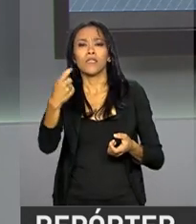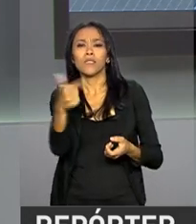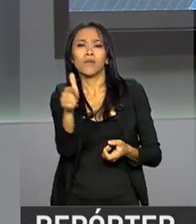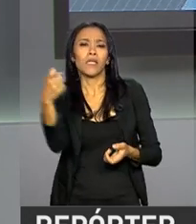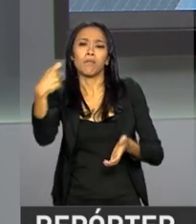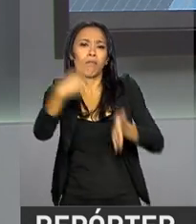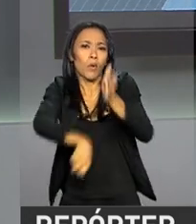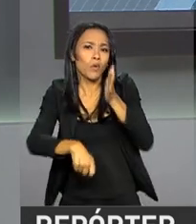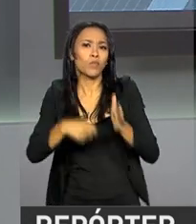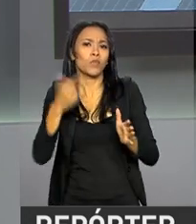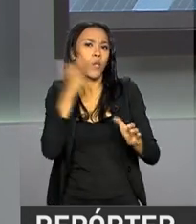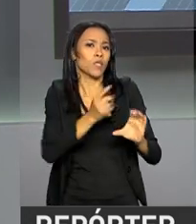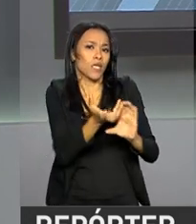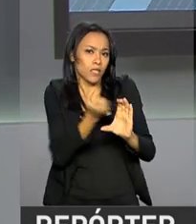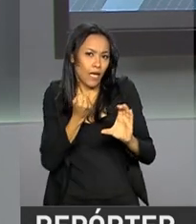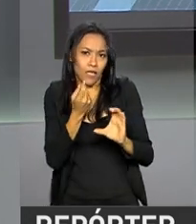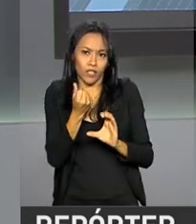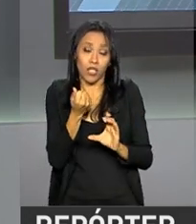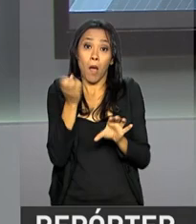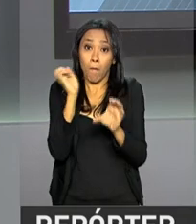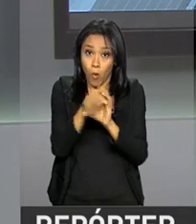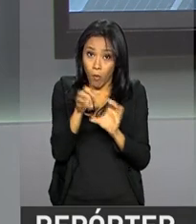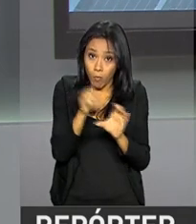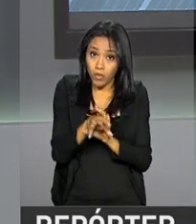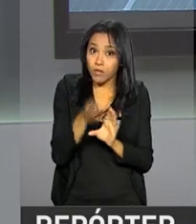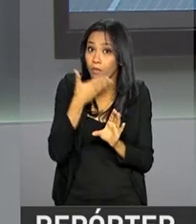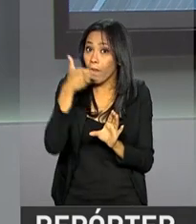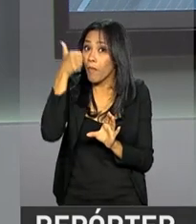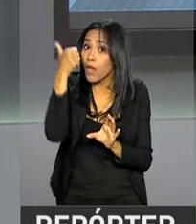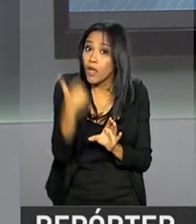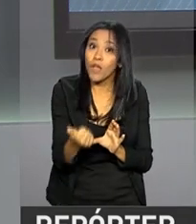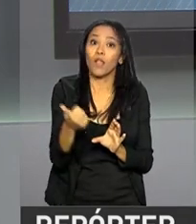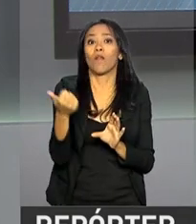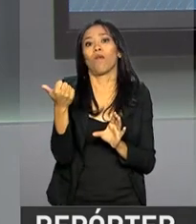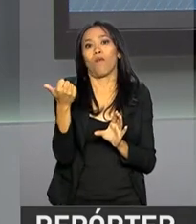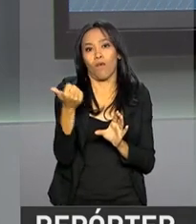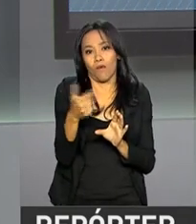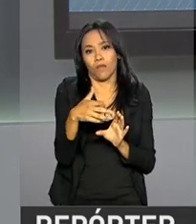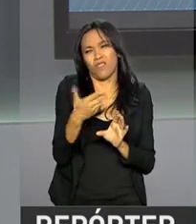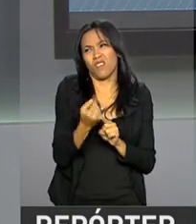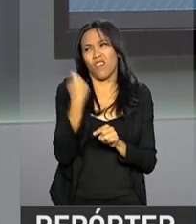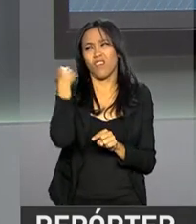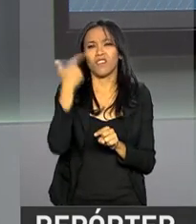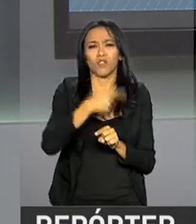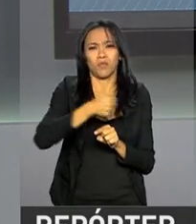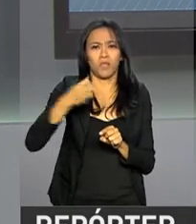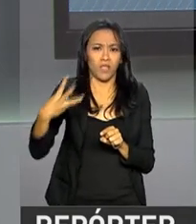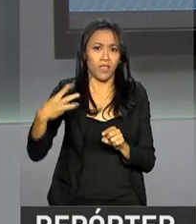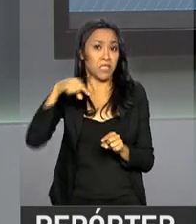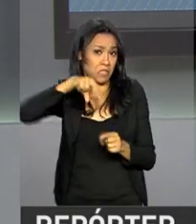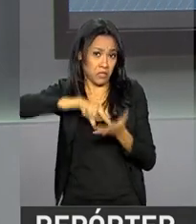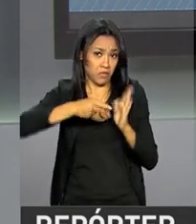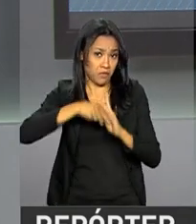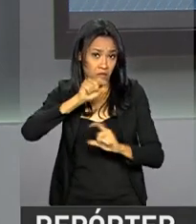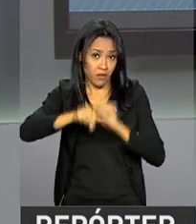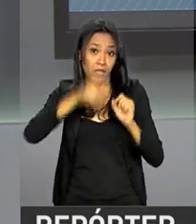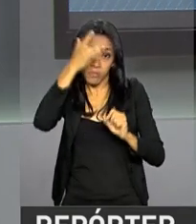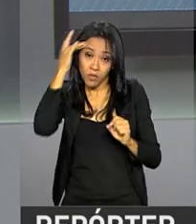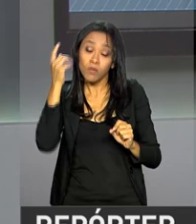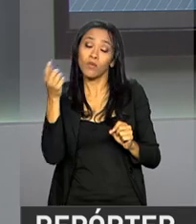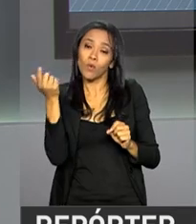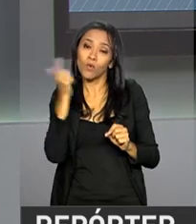em setembro a poupança registrou o melhor saldo para o mês desde 2003 ese sinal de que o brasileiro está voltando